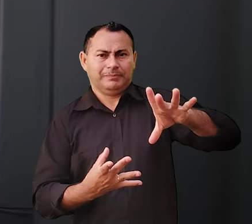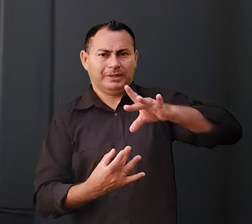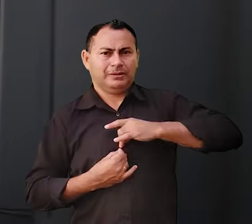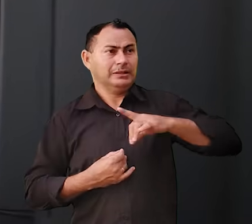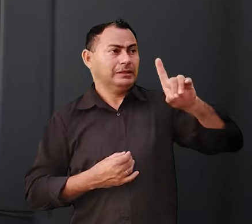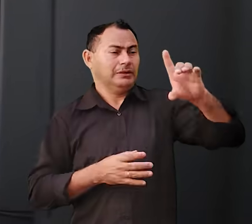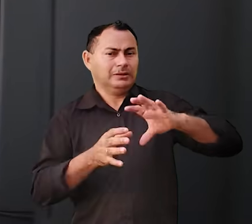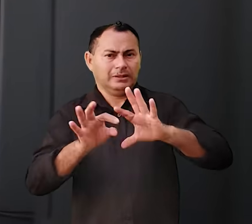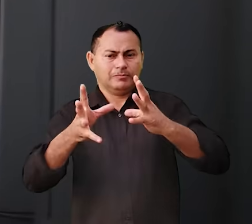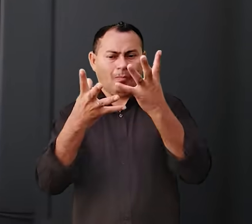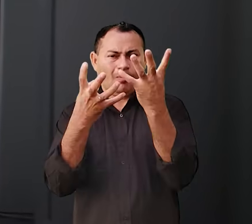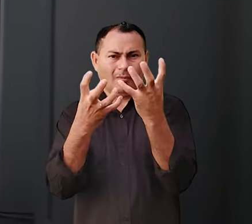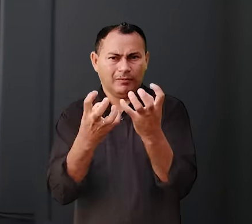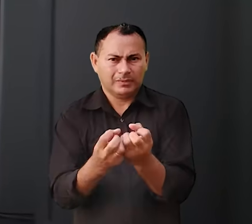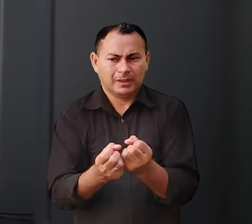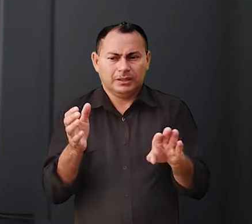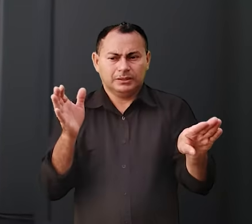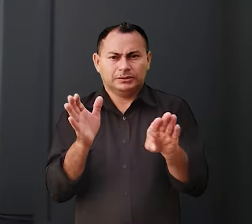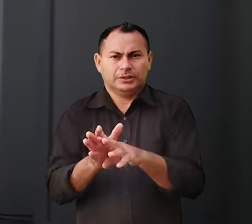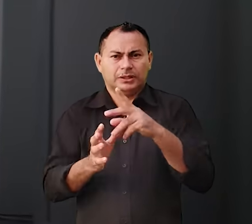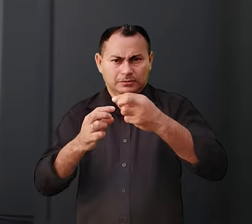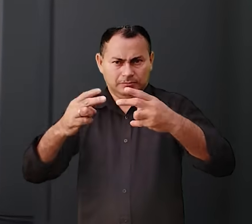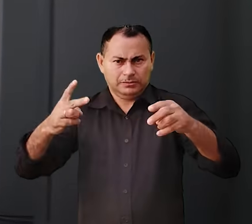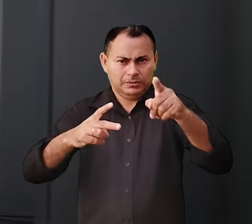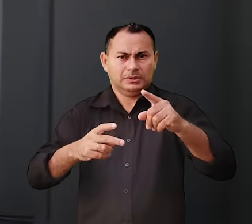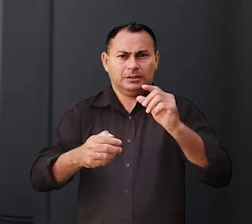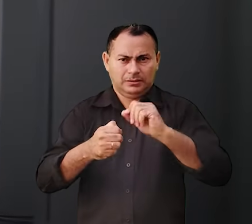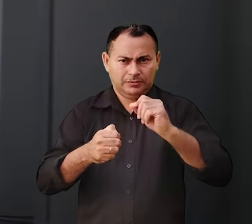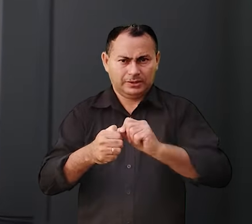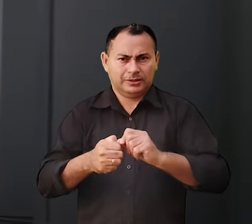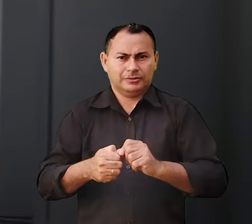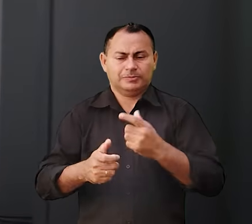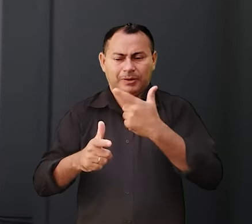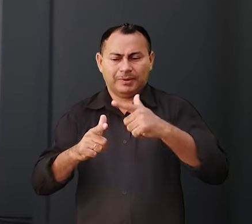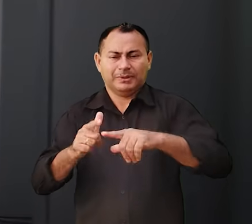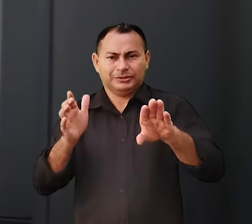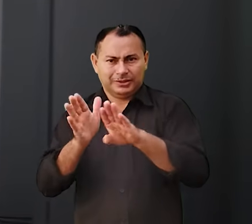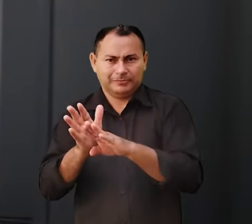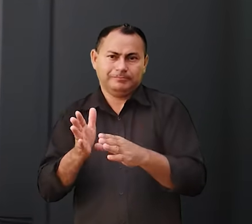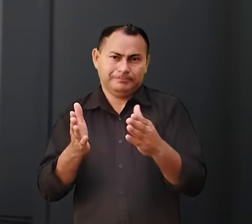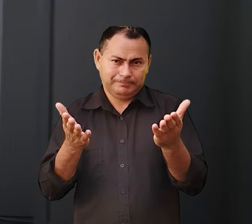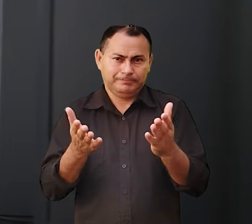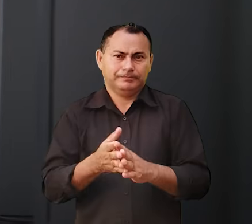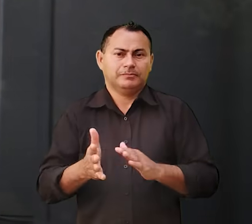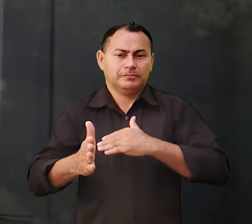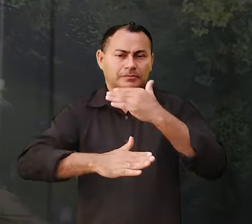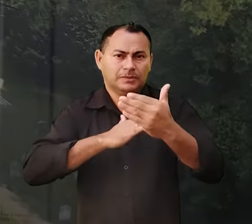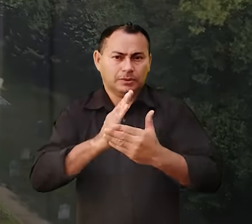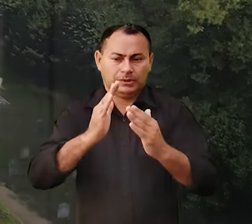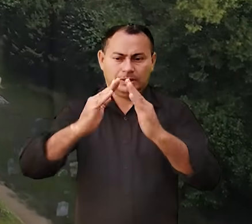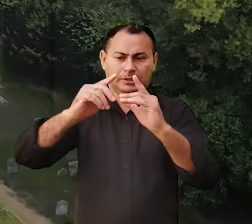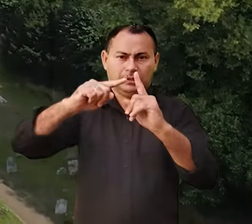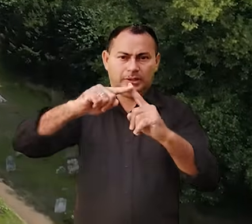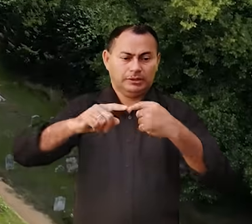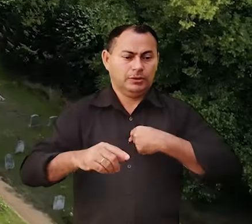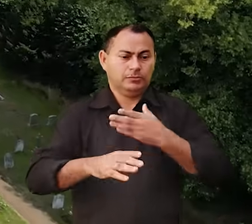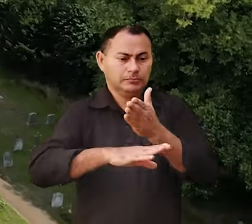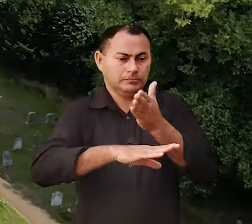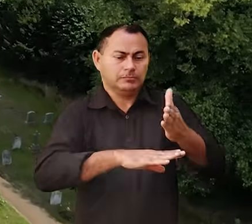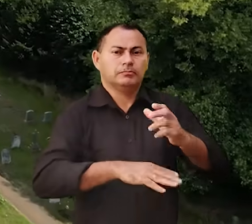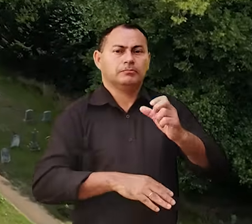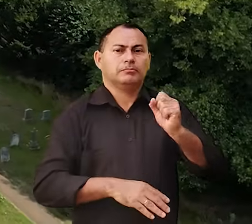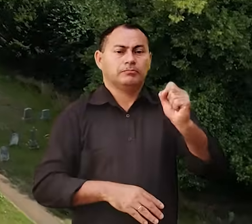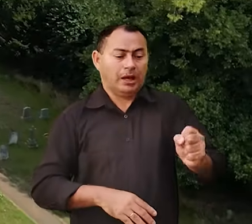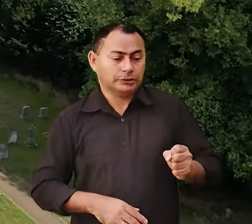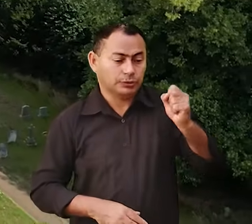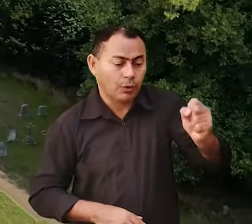espiritual. Ele permite que a seca chegue nas coisas que você está fazendo. E em todas as igrejas por onde passei